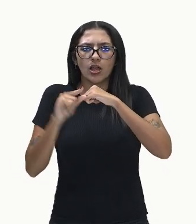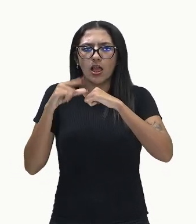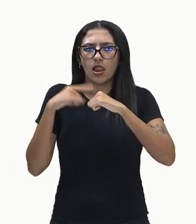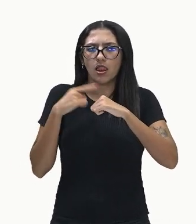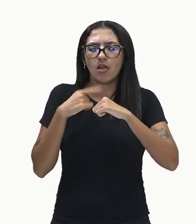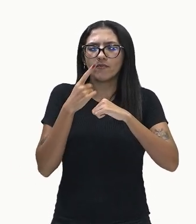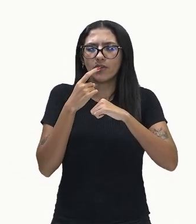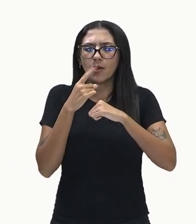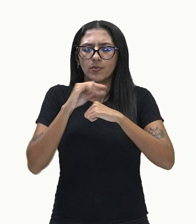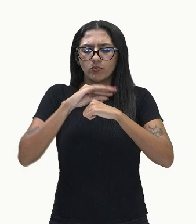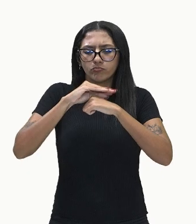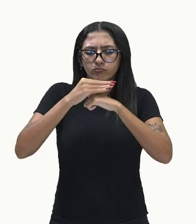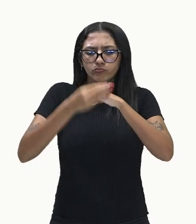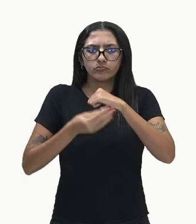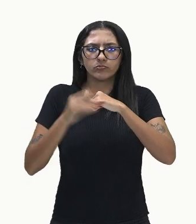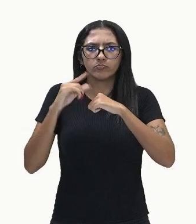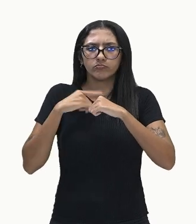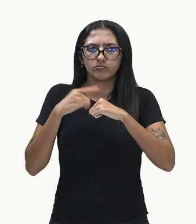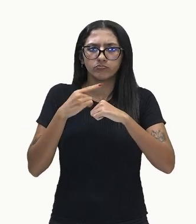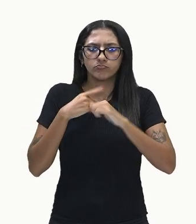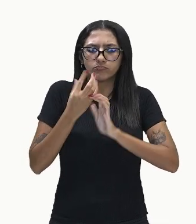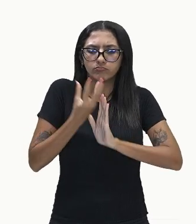descamamento aqui do nosso endométrio,